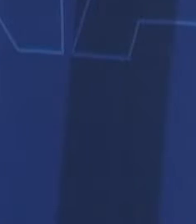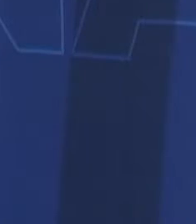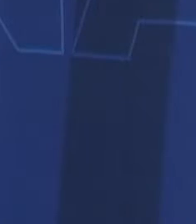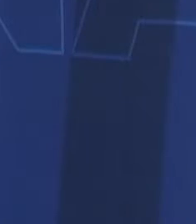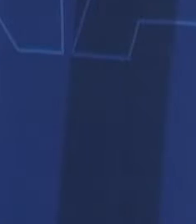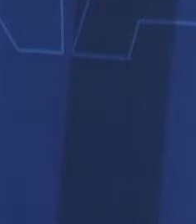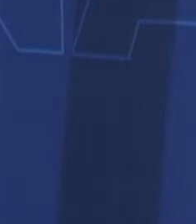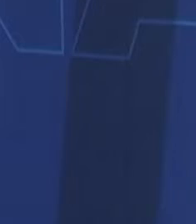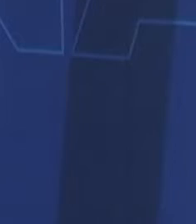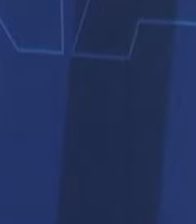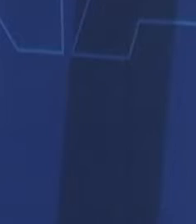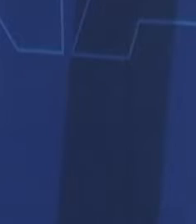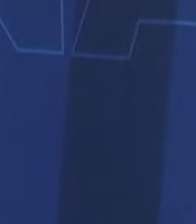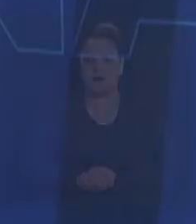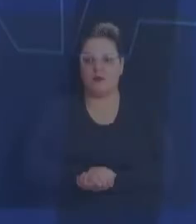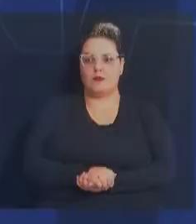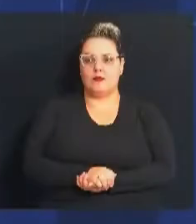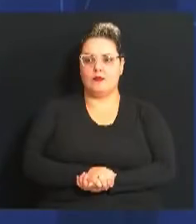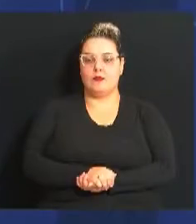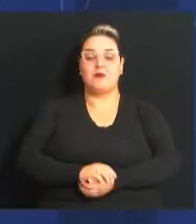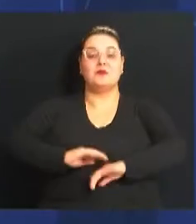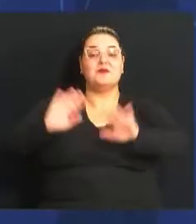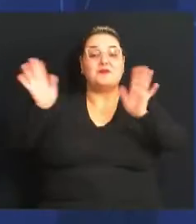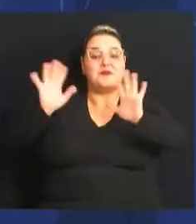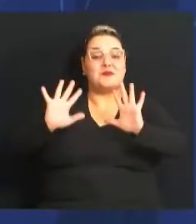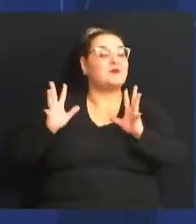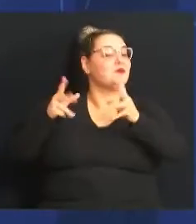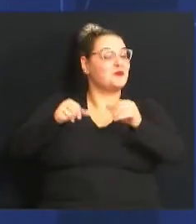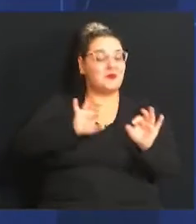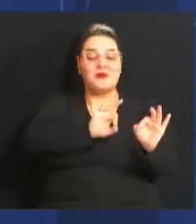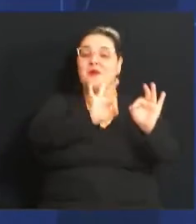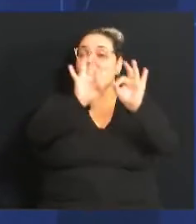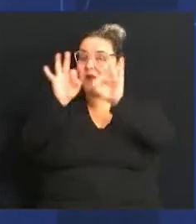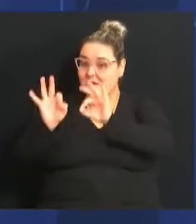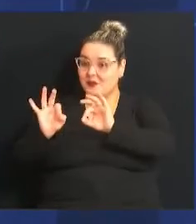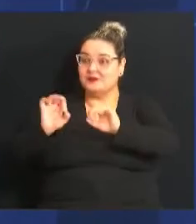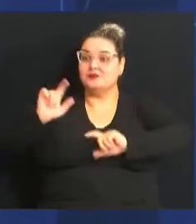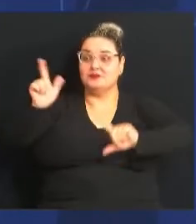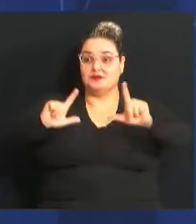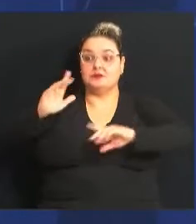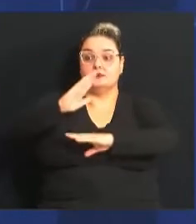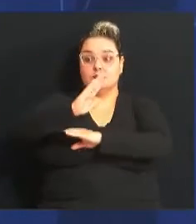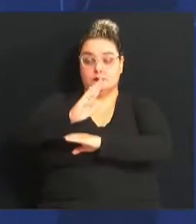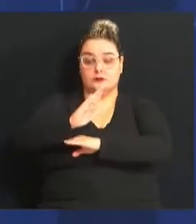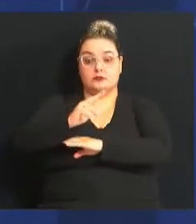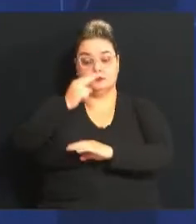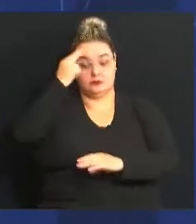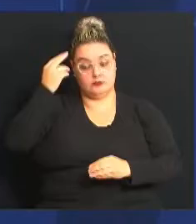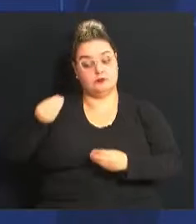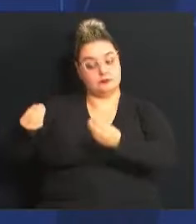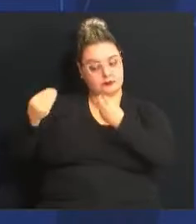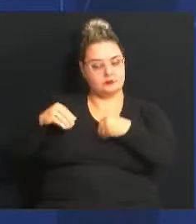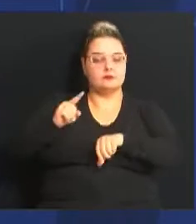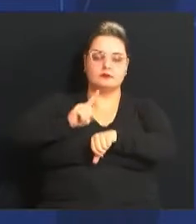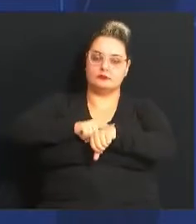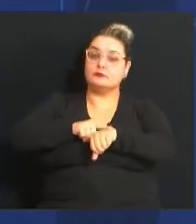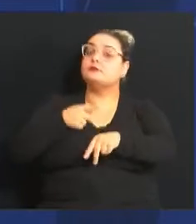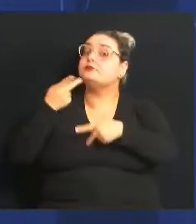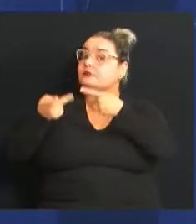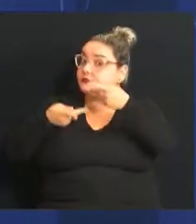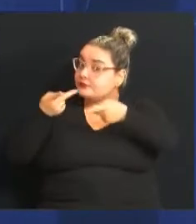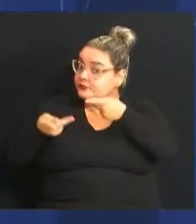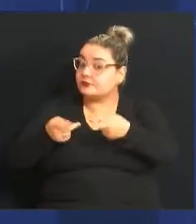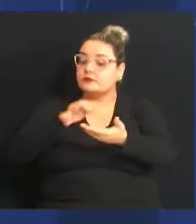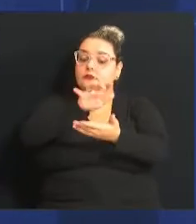Olá, olá, todo mundo que está acompanhando a programação da TV Câmara Campinas. Gabriel me deu um tempinho aqui para falar na